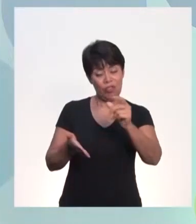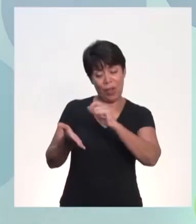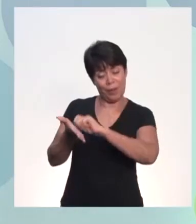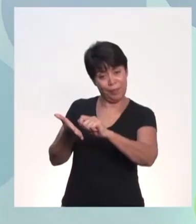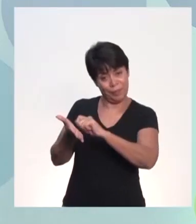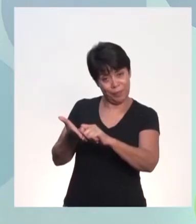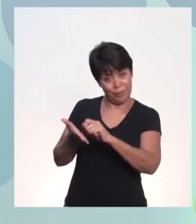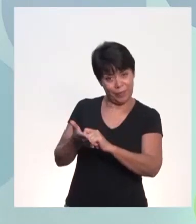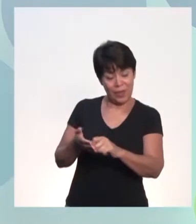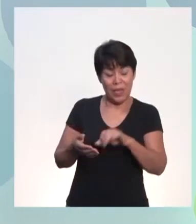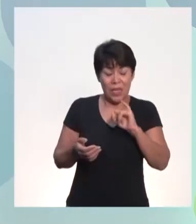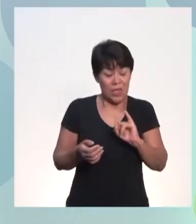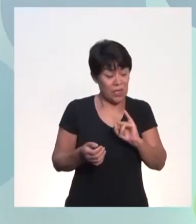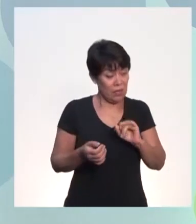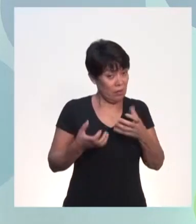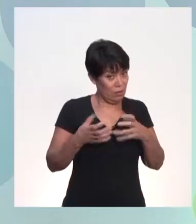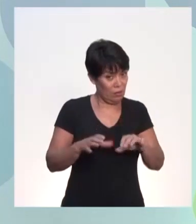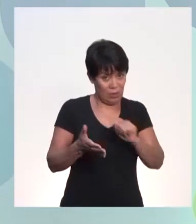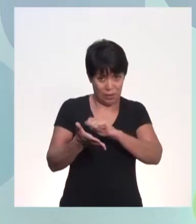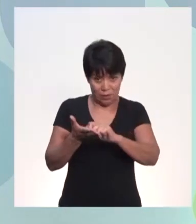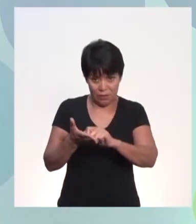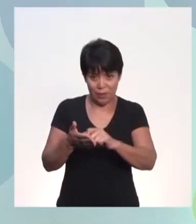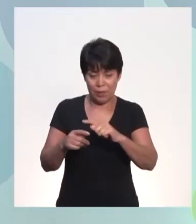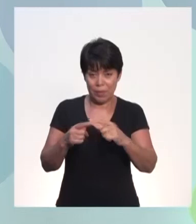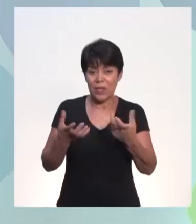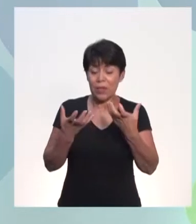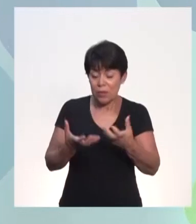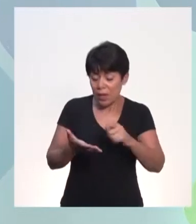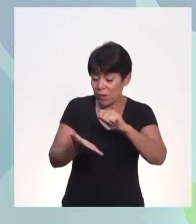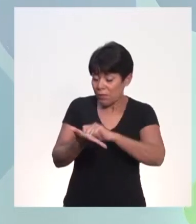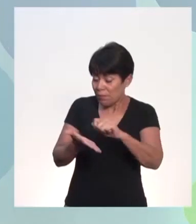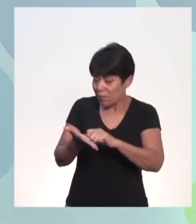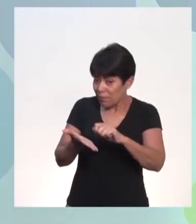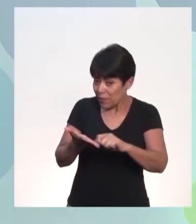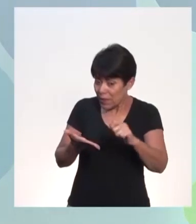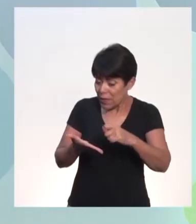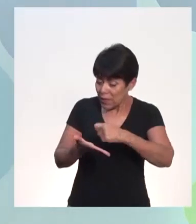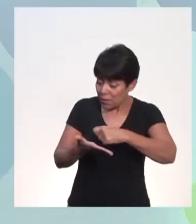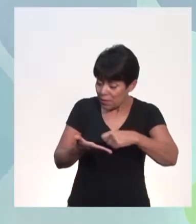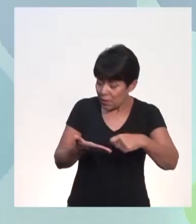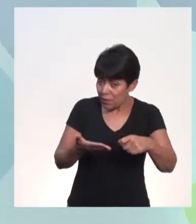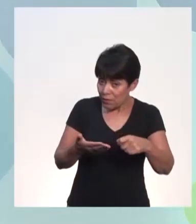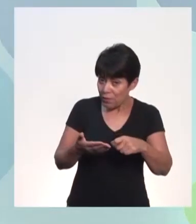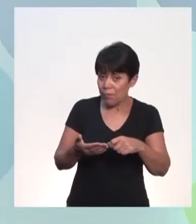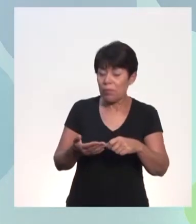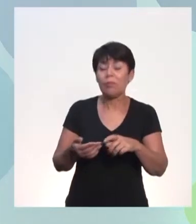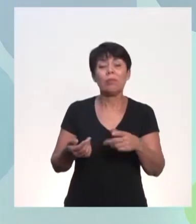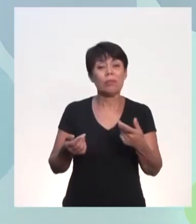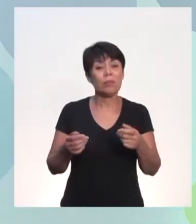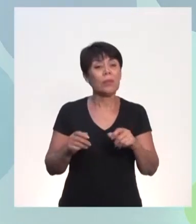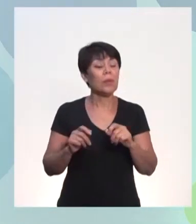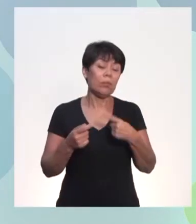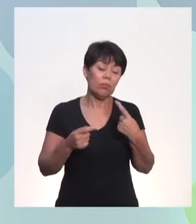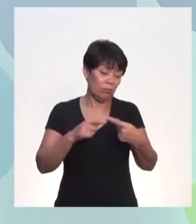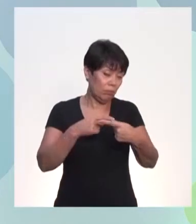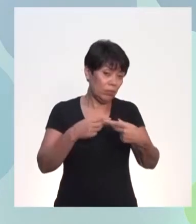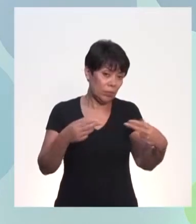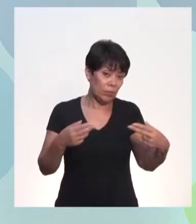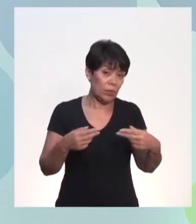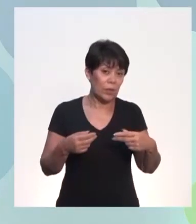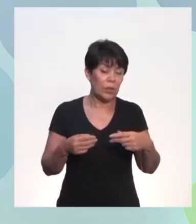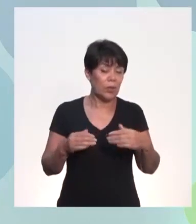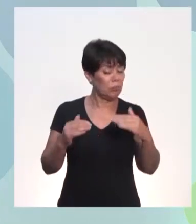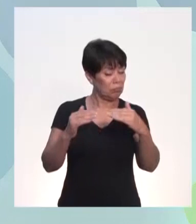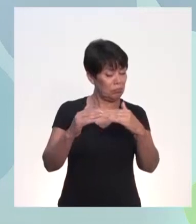eu não quiser grifar o texto, mas eu quiser fazer anotações também, uma anotação que eu acho super